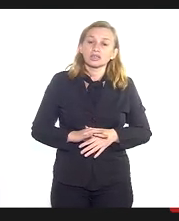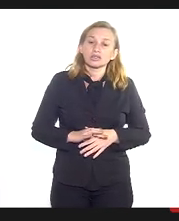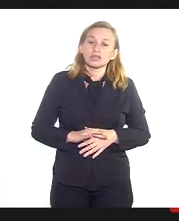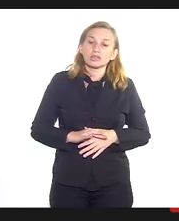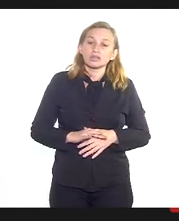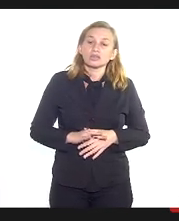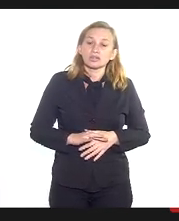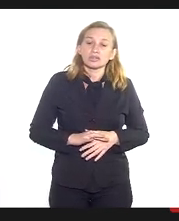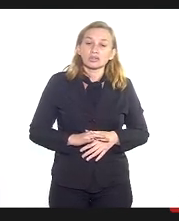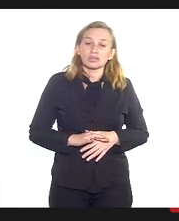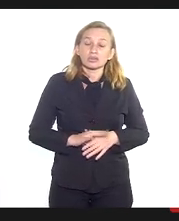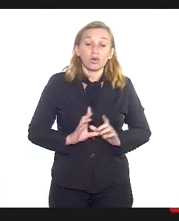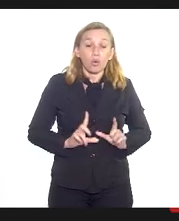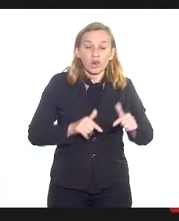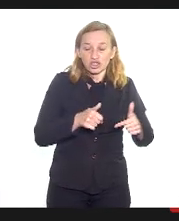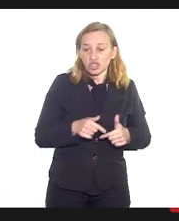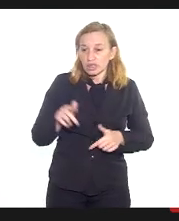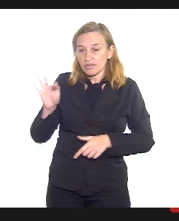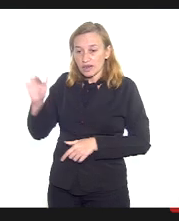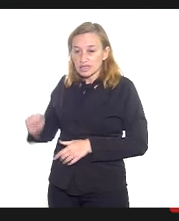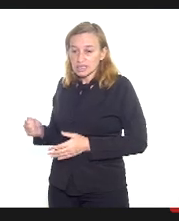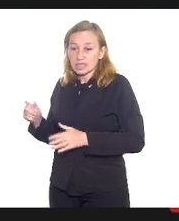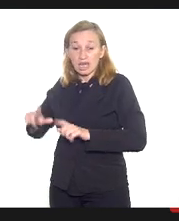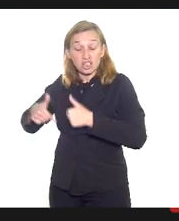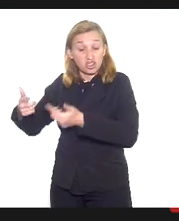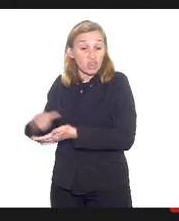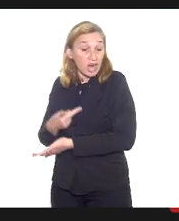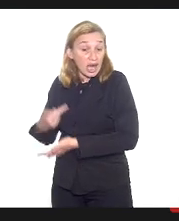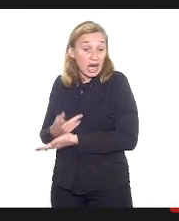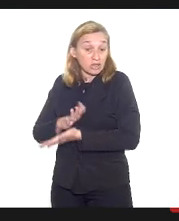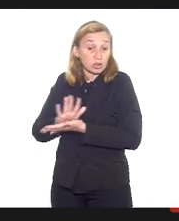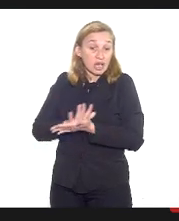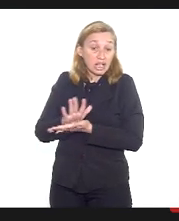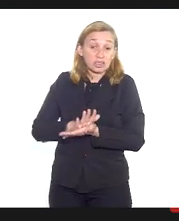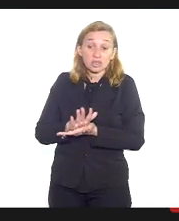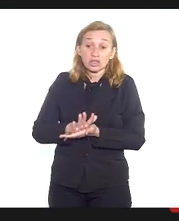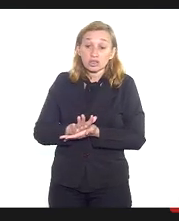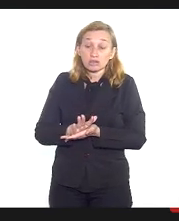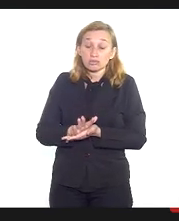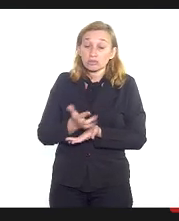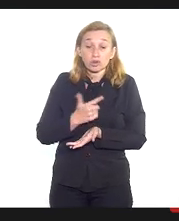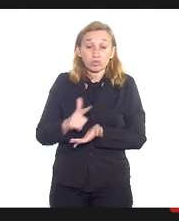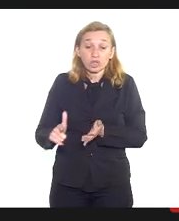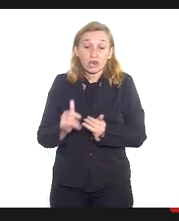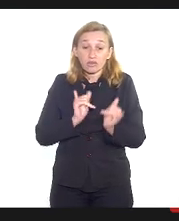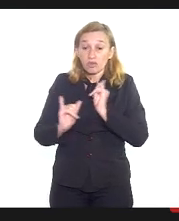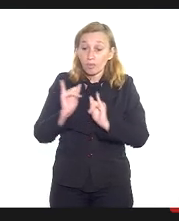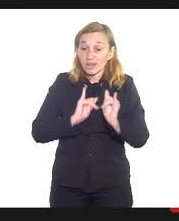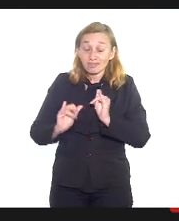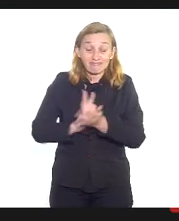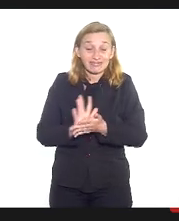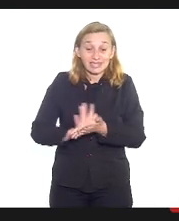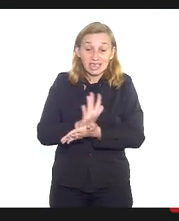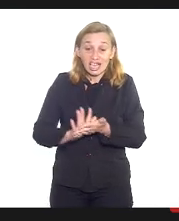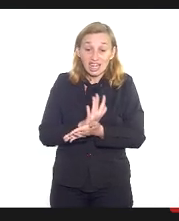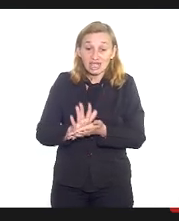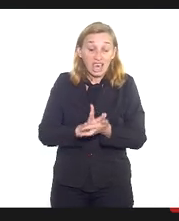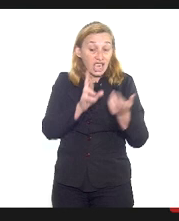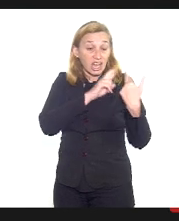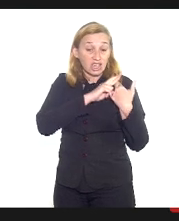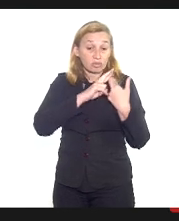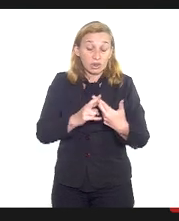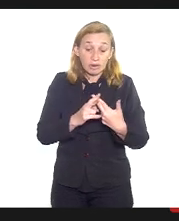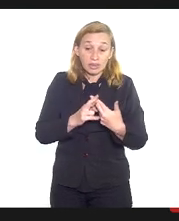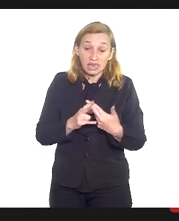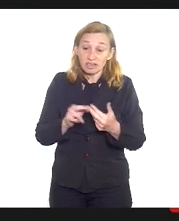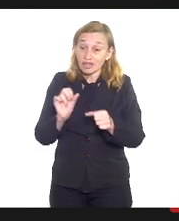de qualquer um, pode ser da Fazenda, da DNP, etc. Não está partindo de pressuposto, está definindo